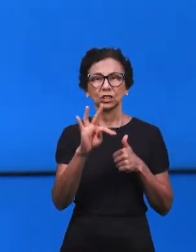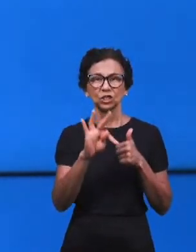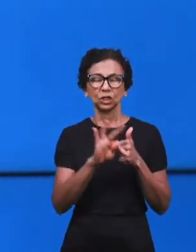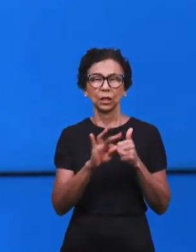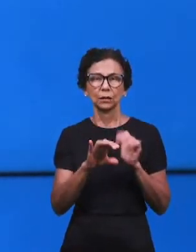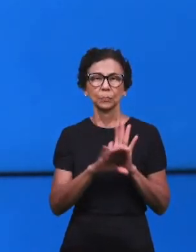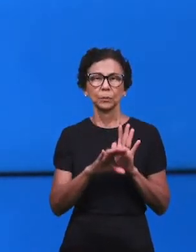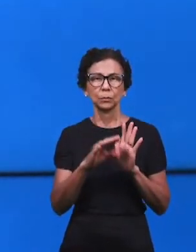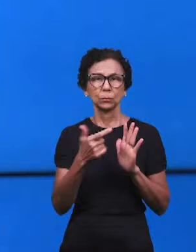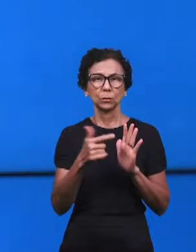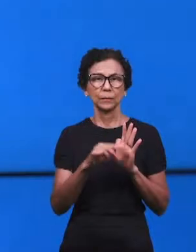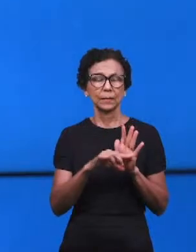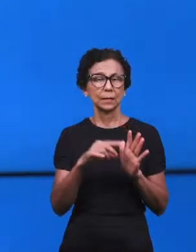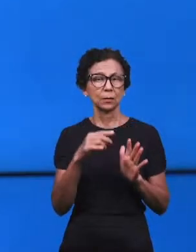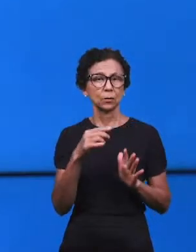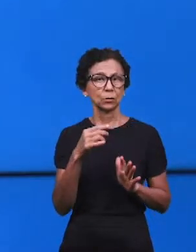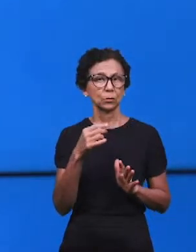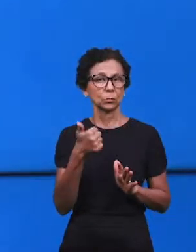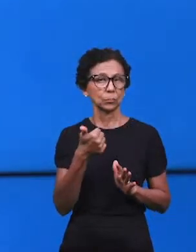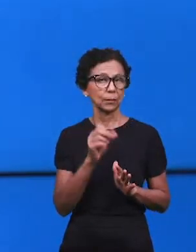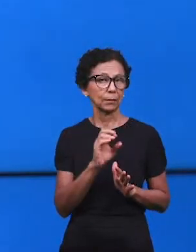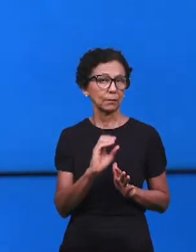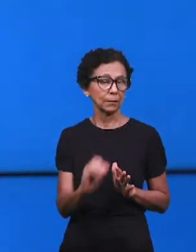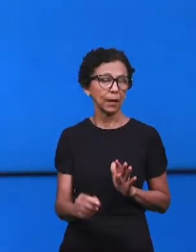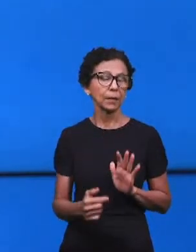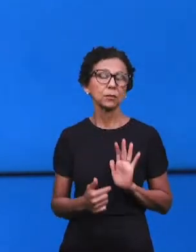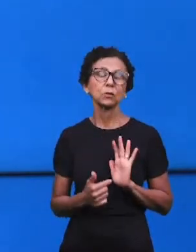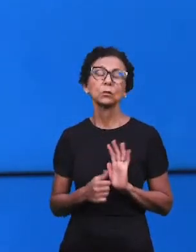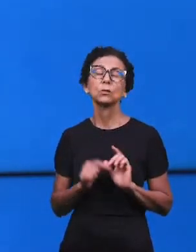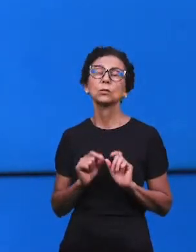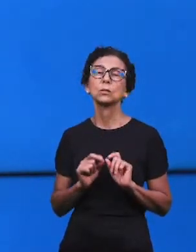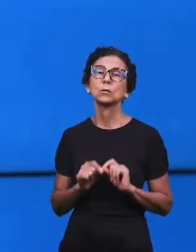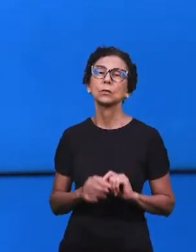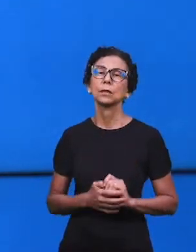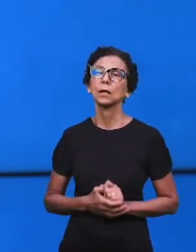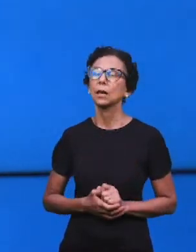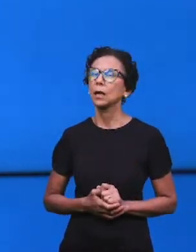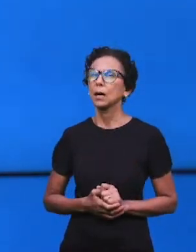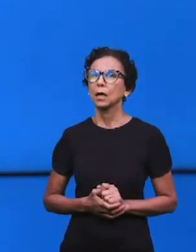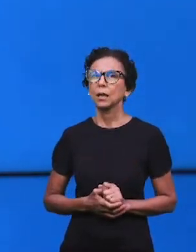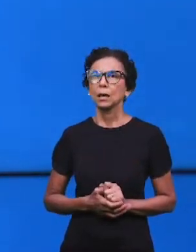que guarda parte da lei dizer que cumpre